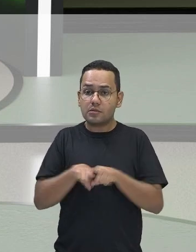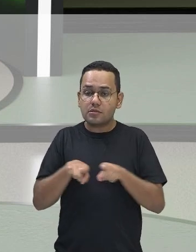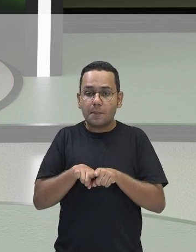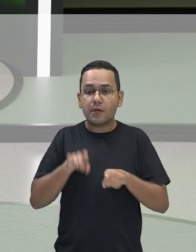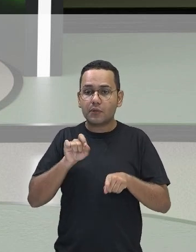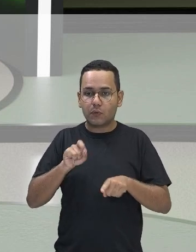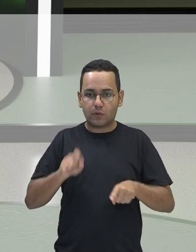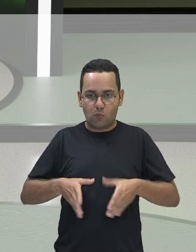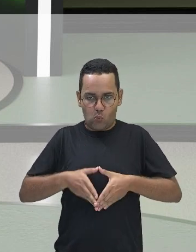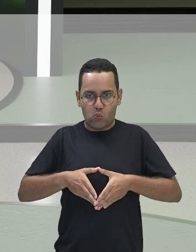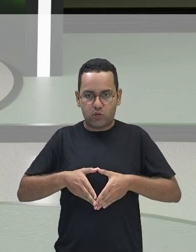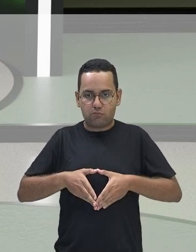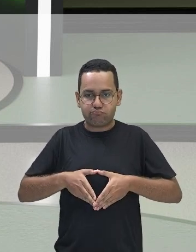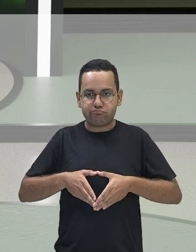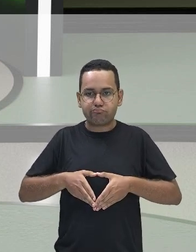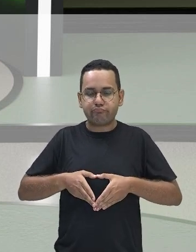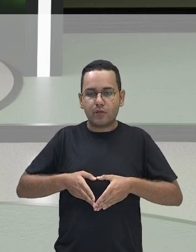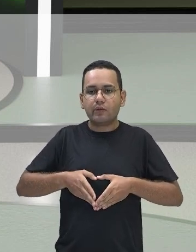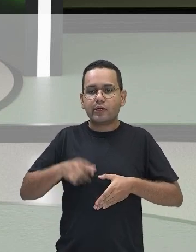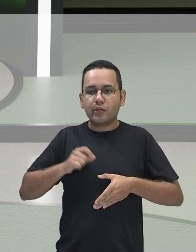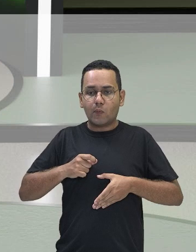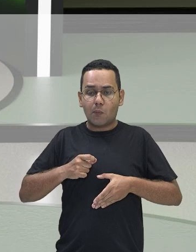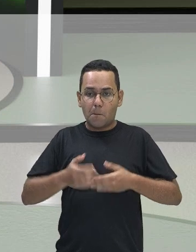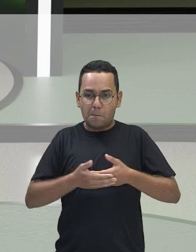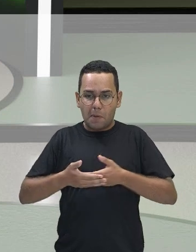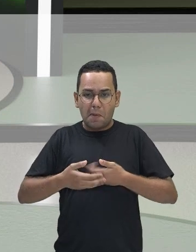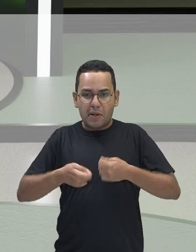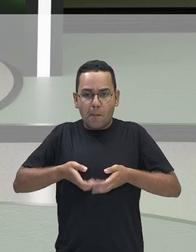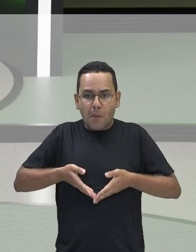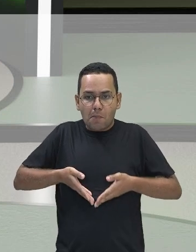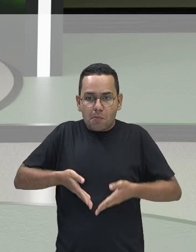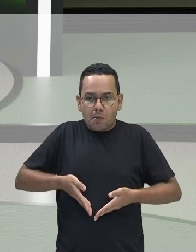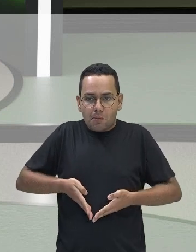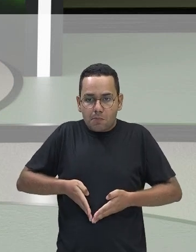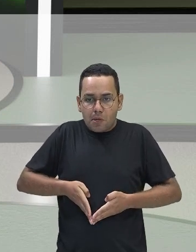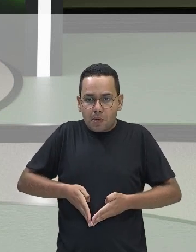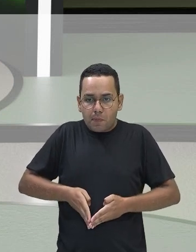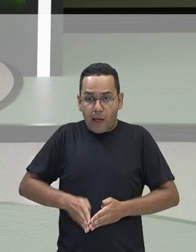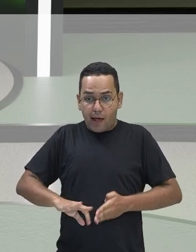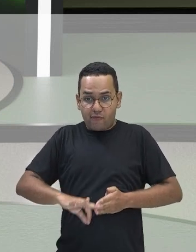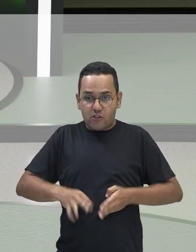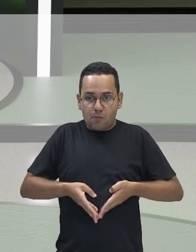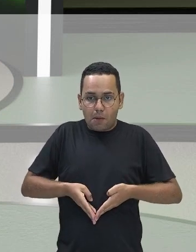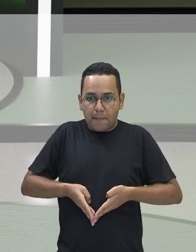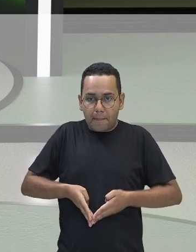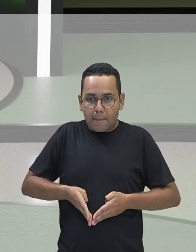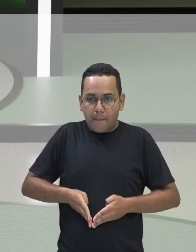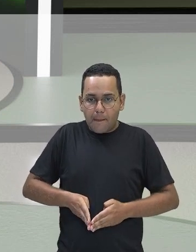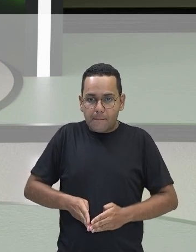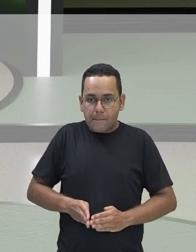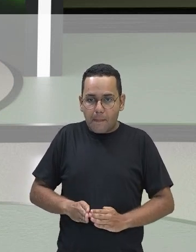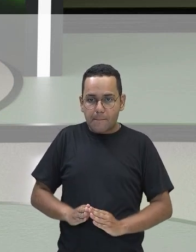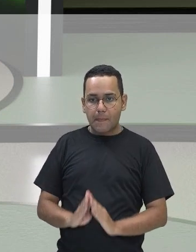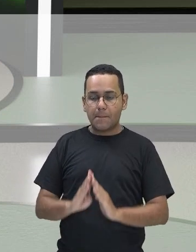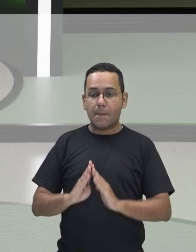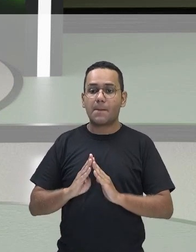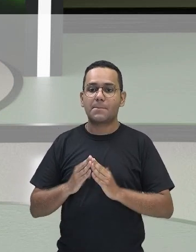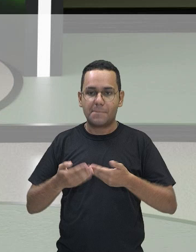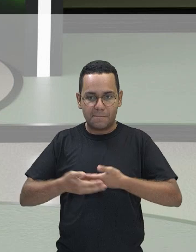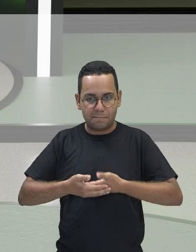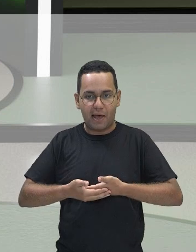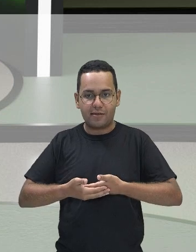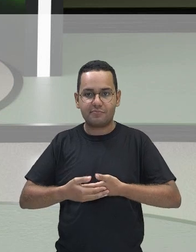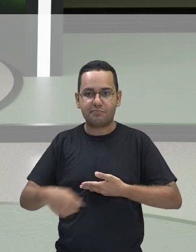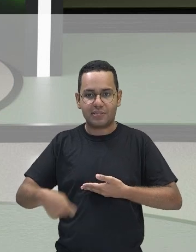bebê passa durante o nascimento. Então é um canal fundamental, né, para para esse processo da gravidez. A criança vai se